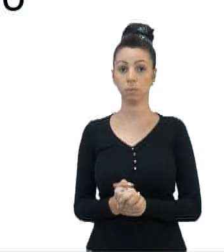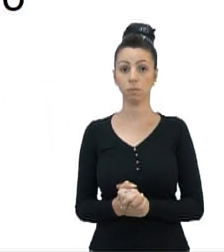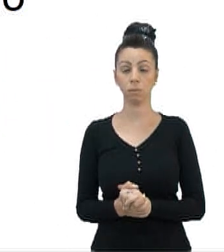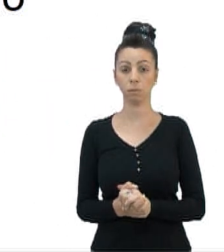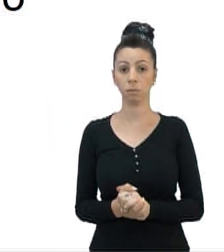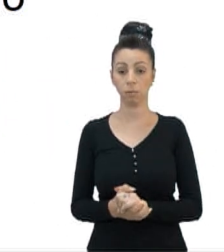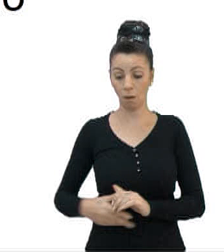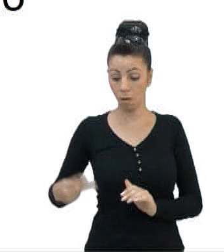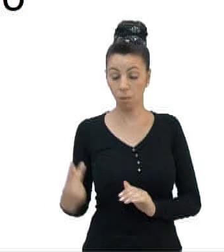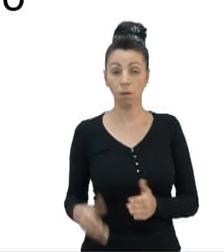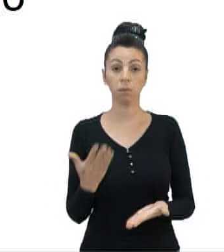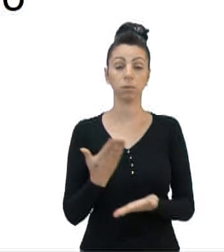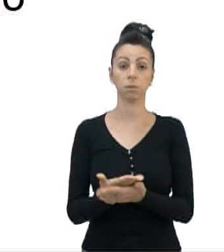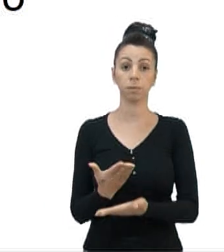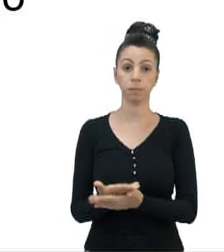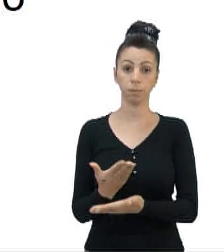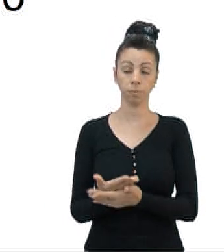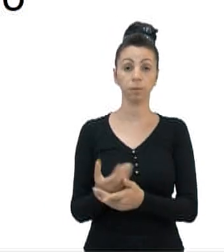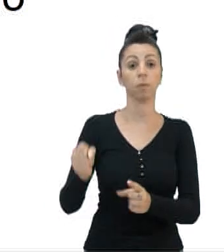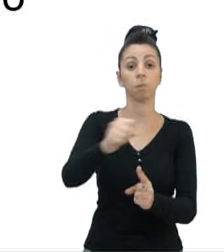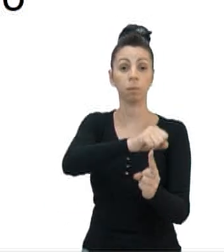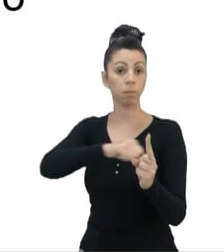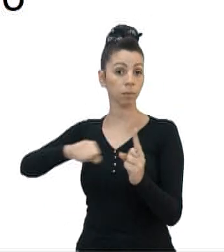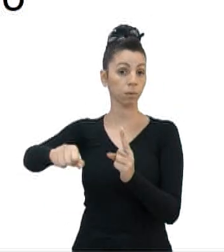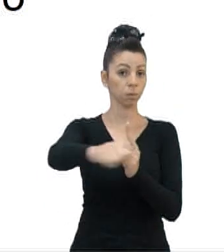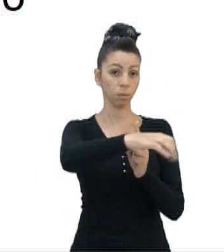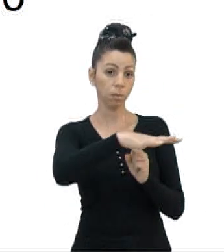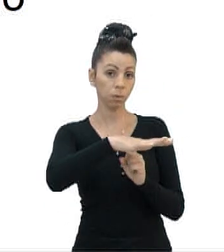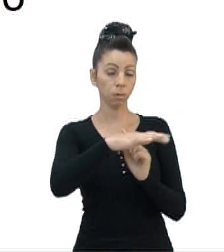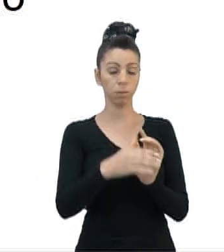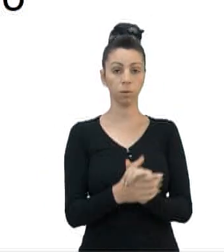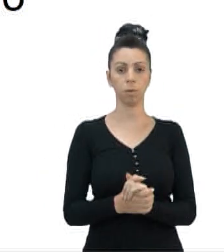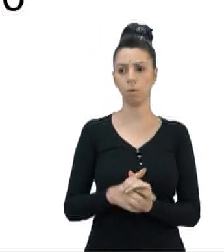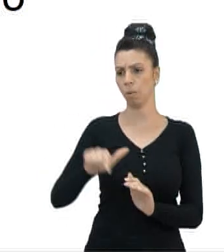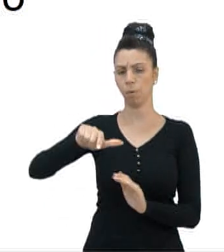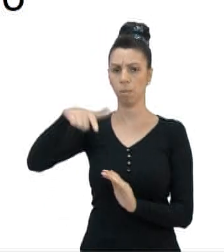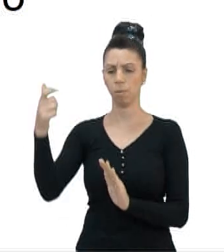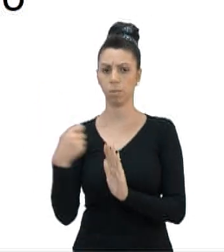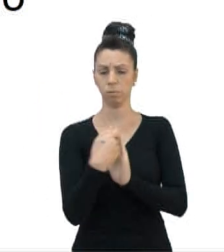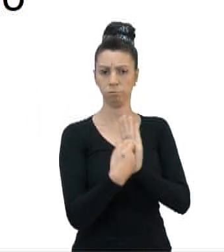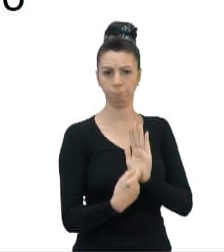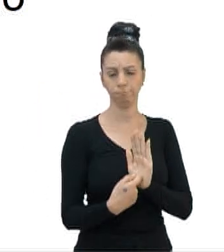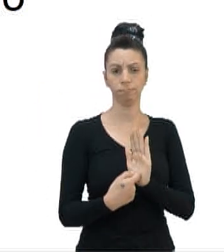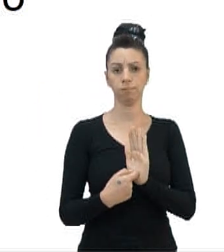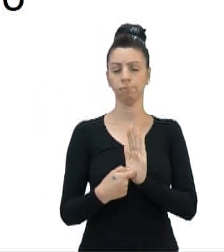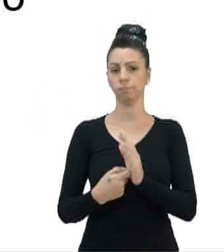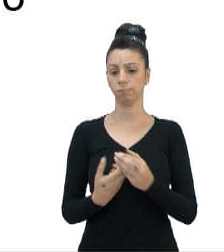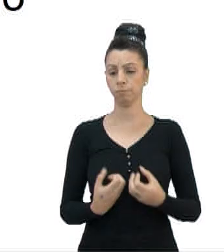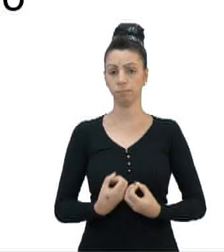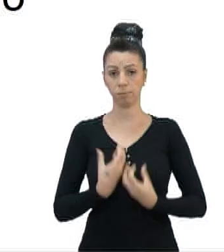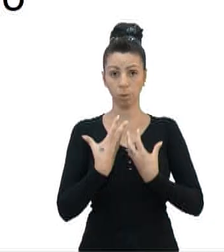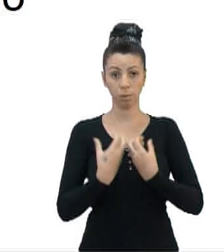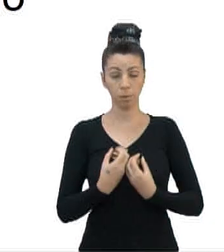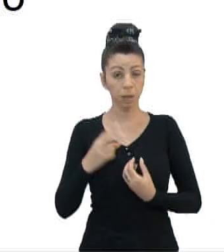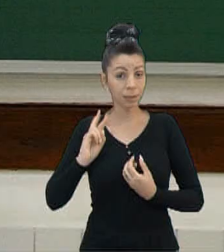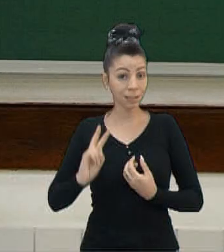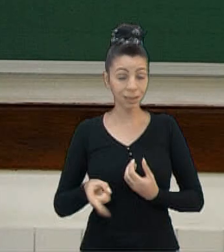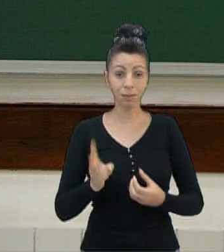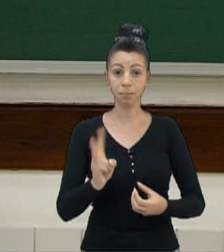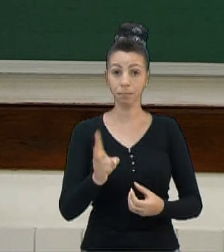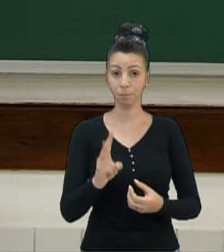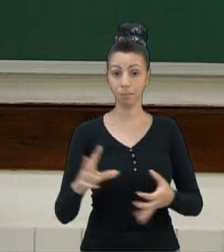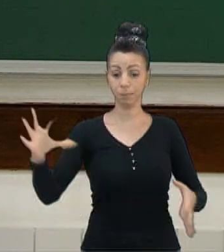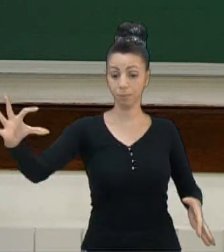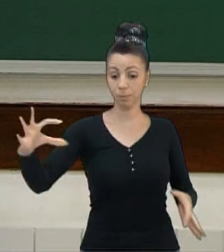aula, a gente vai trabalhar uma questão mais da sociedade. Mas como outros textos, a poesia, ela sim, sempre vai, o poema